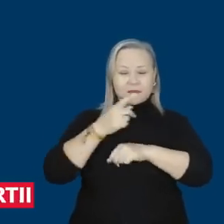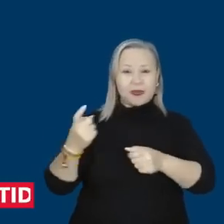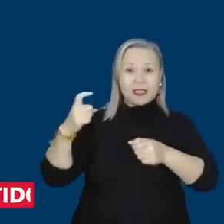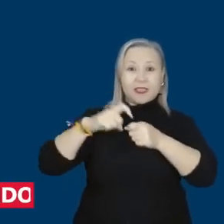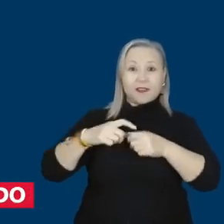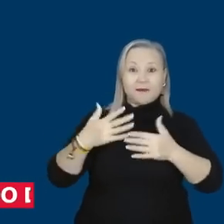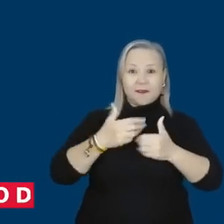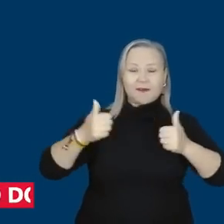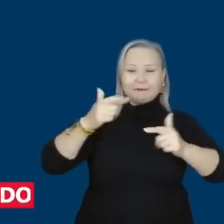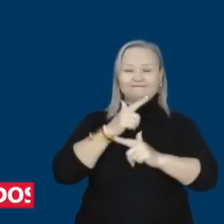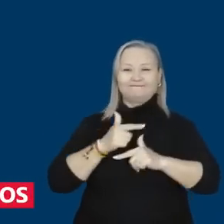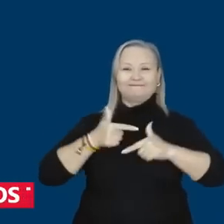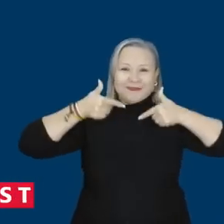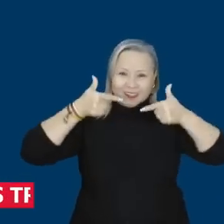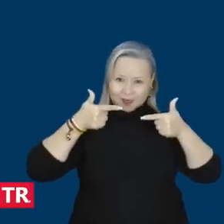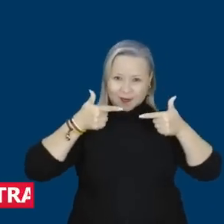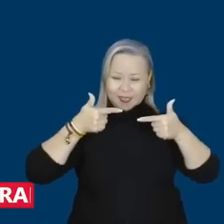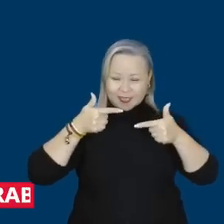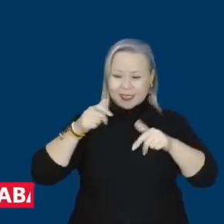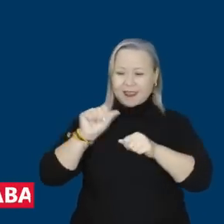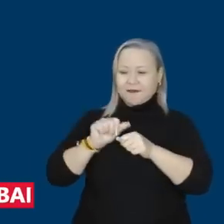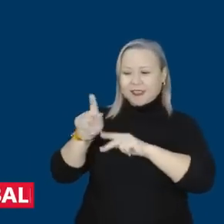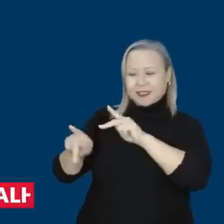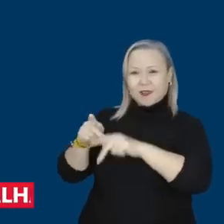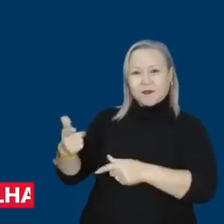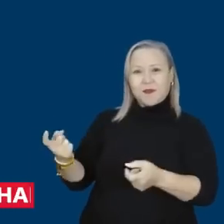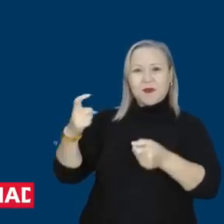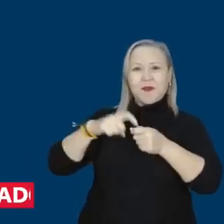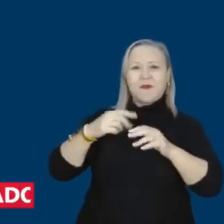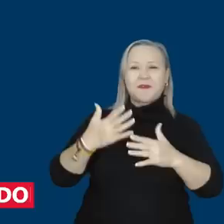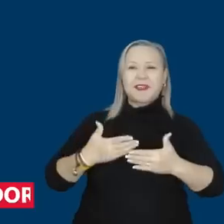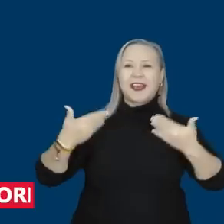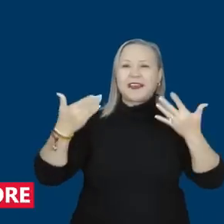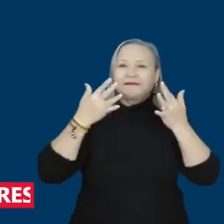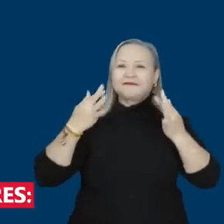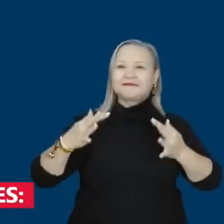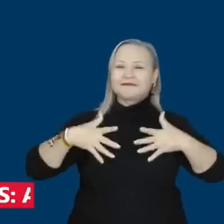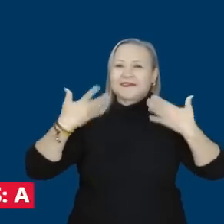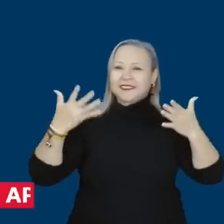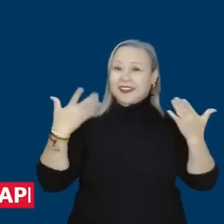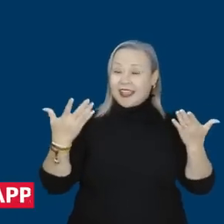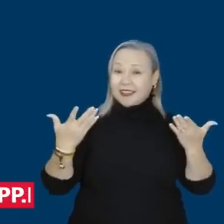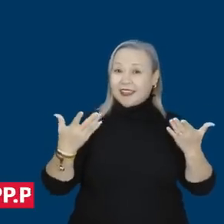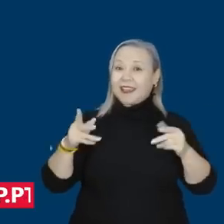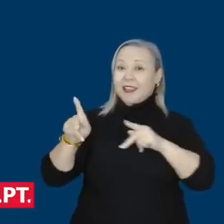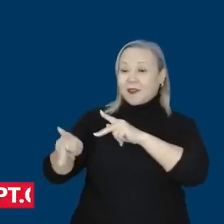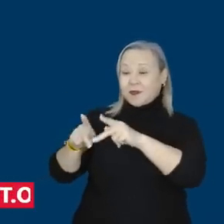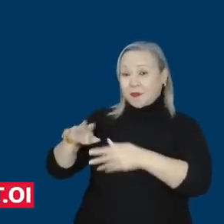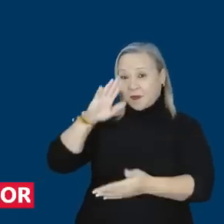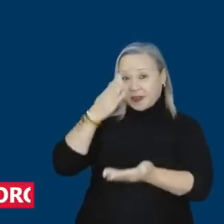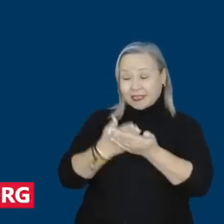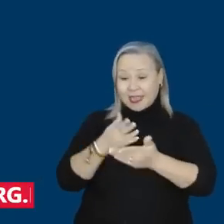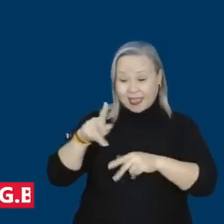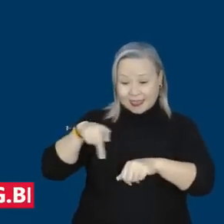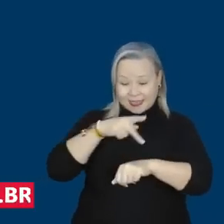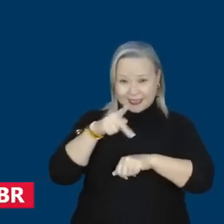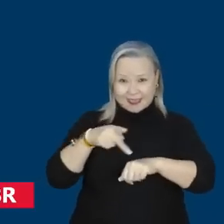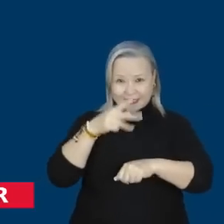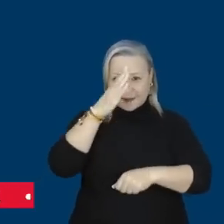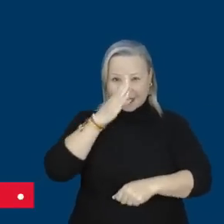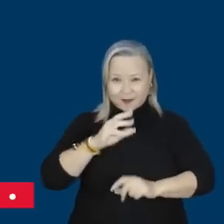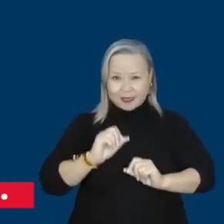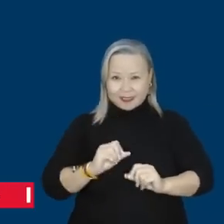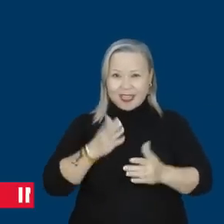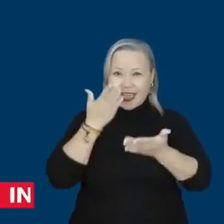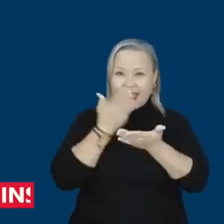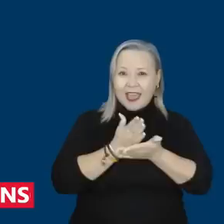a sorrir, de fazer o povo voltar a ser alegre e de fazer o povo acreditar que esse país